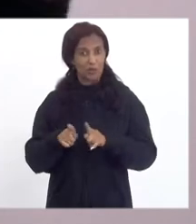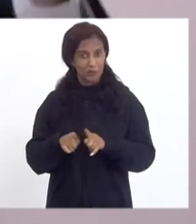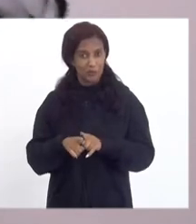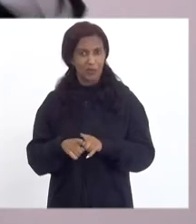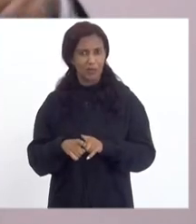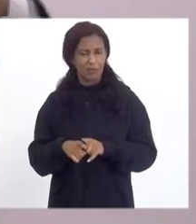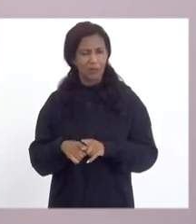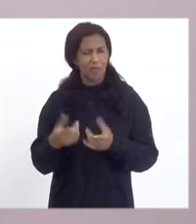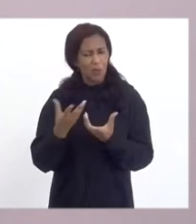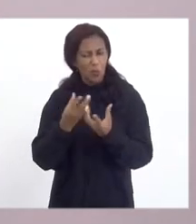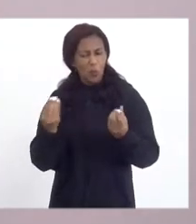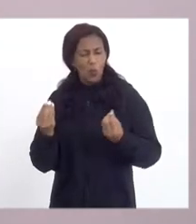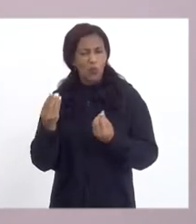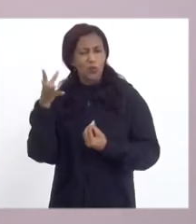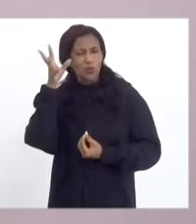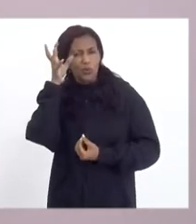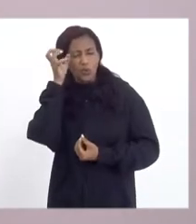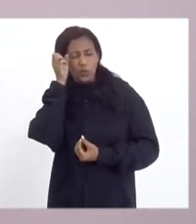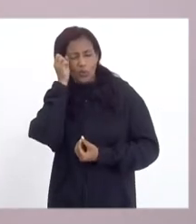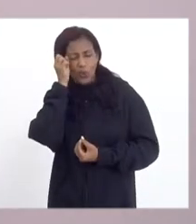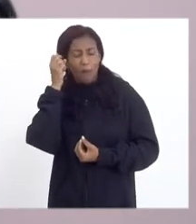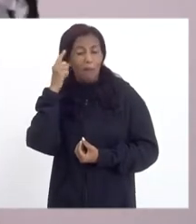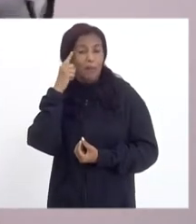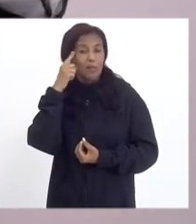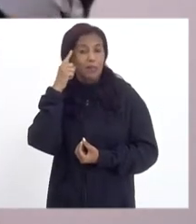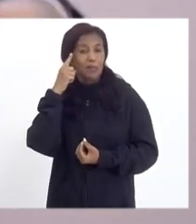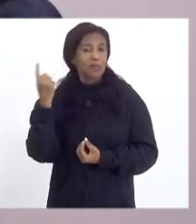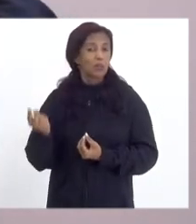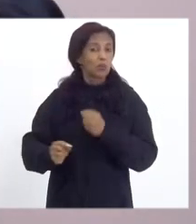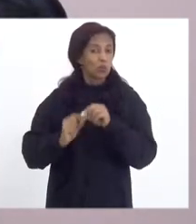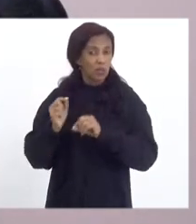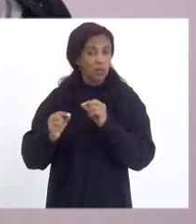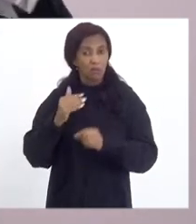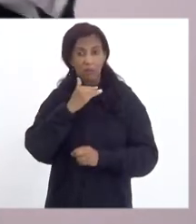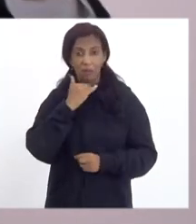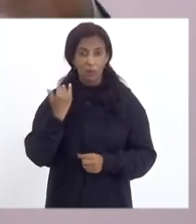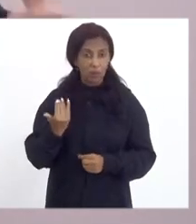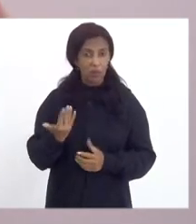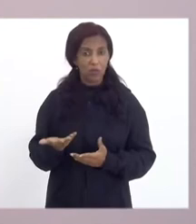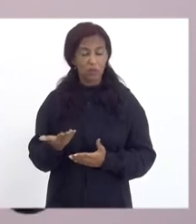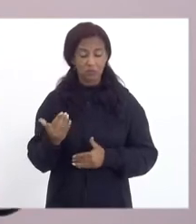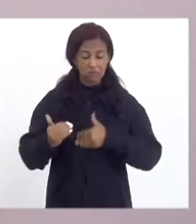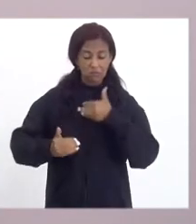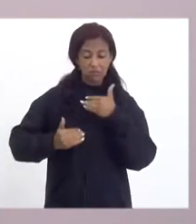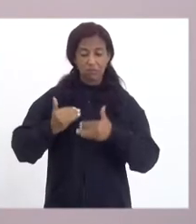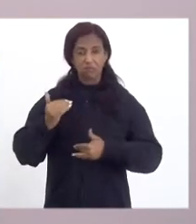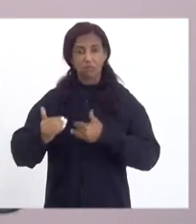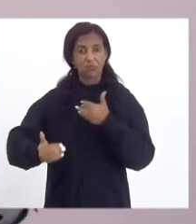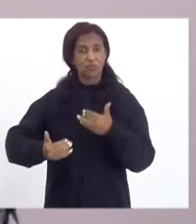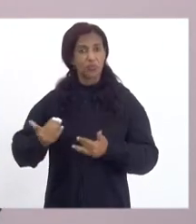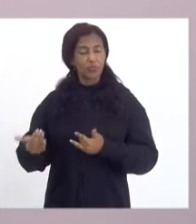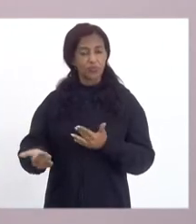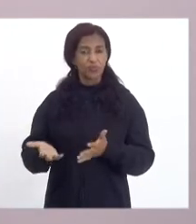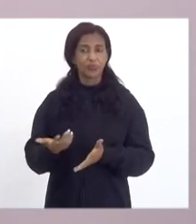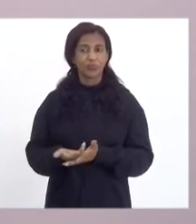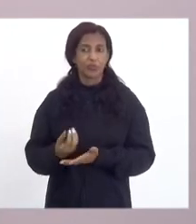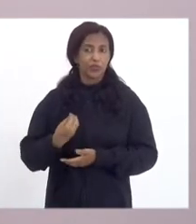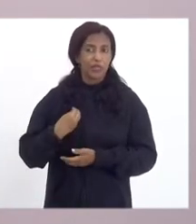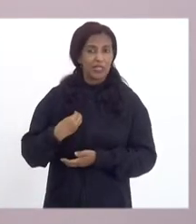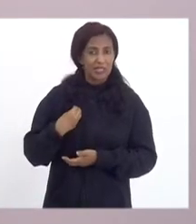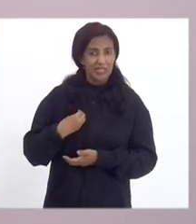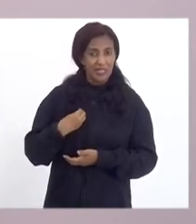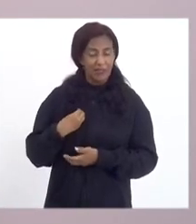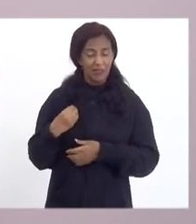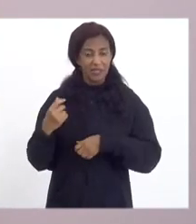Várias noites pensando que ia morrer. Então, a gente foi um pouco na vida e